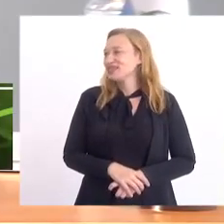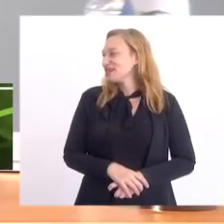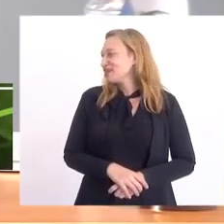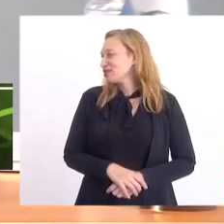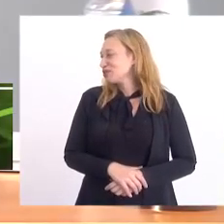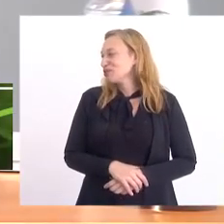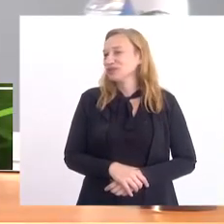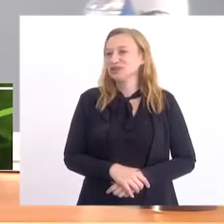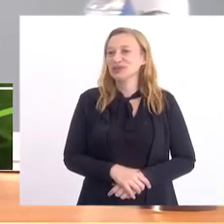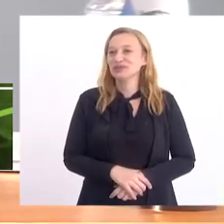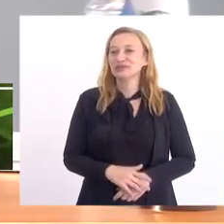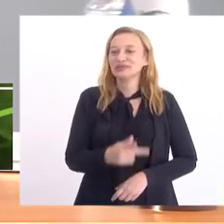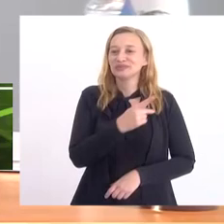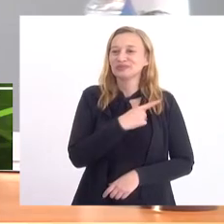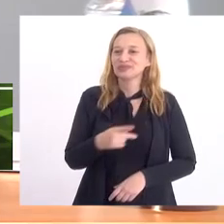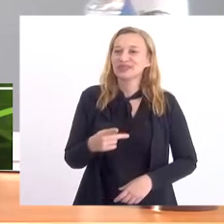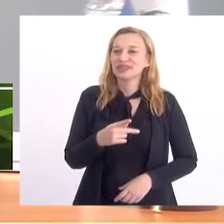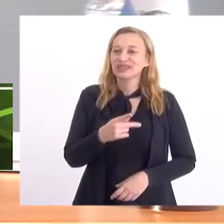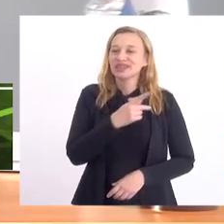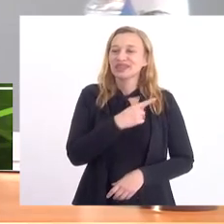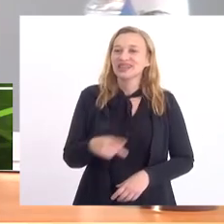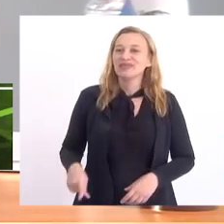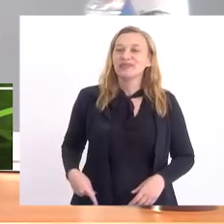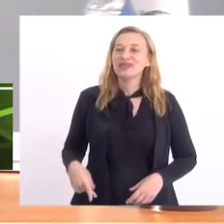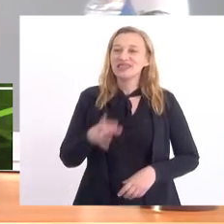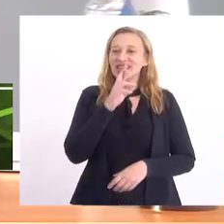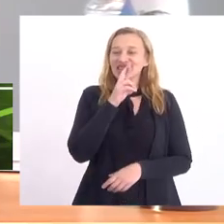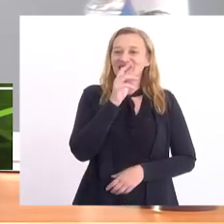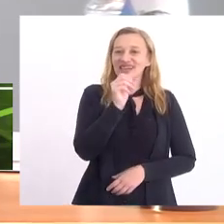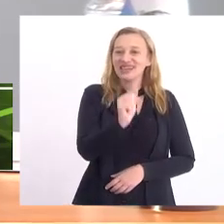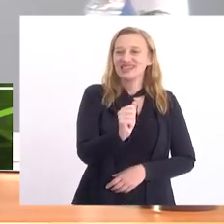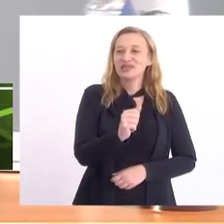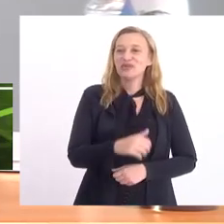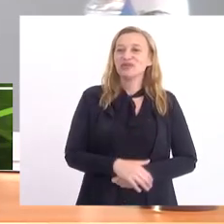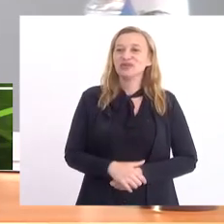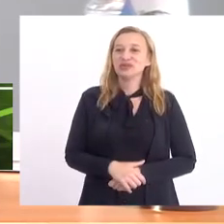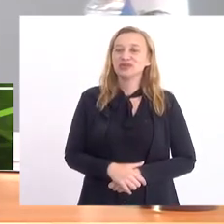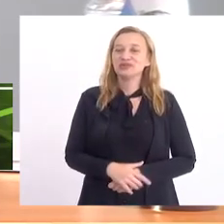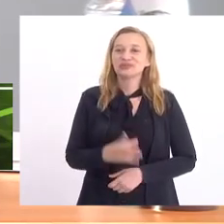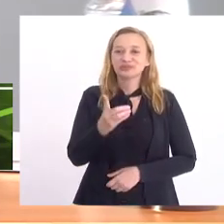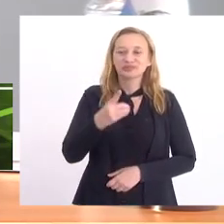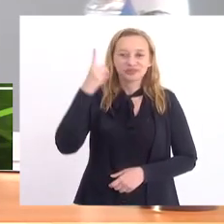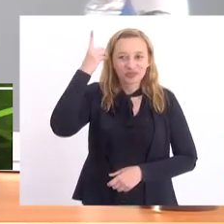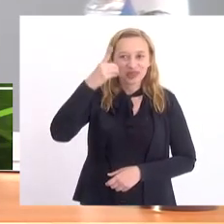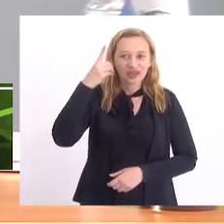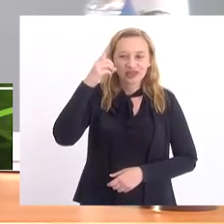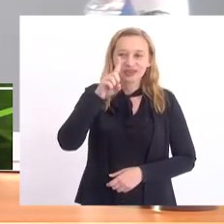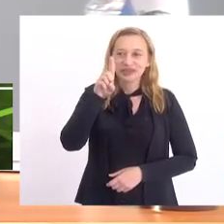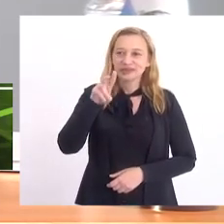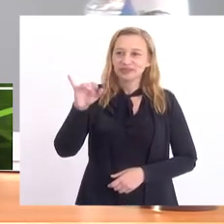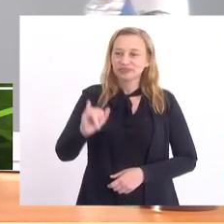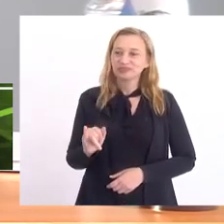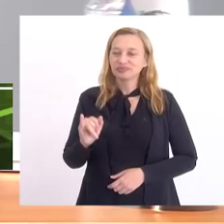Presidente Rodrigo Amorim, deputado Rodrigo Amorim. Deputado Luiz Martins, doutor Thiago,